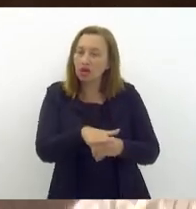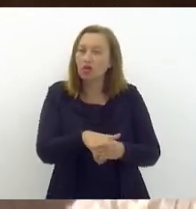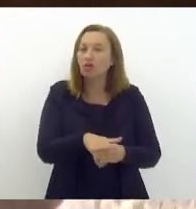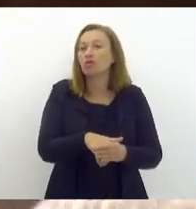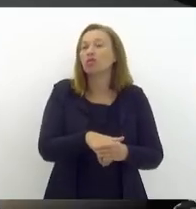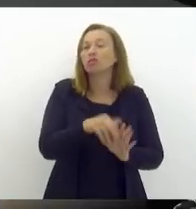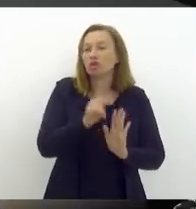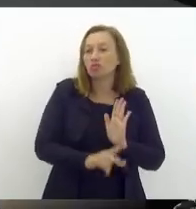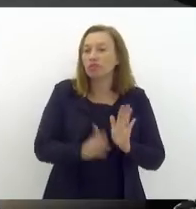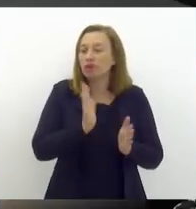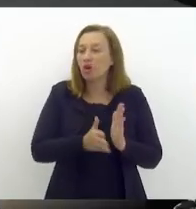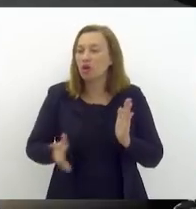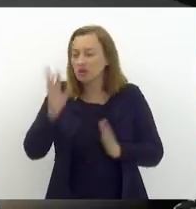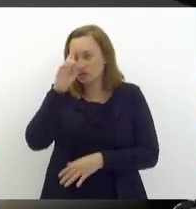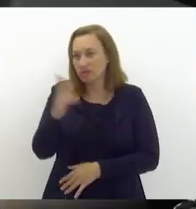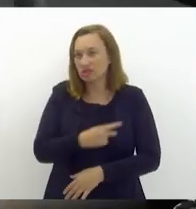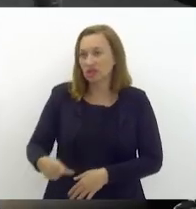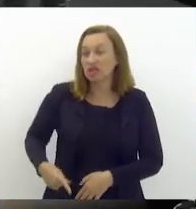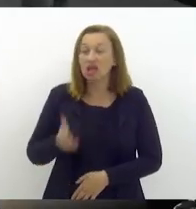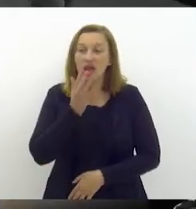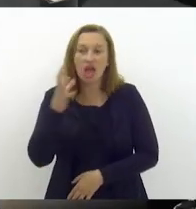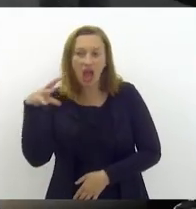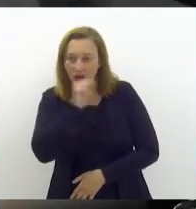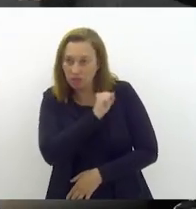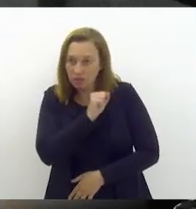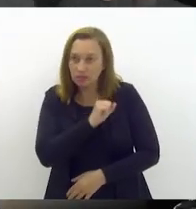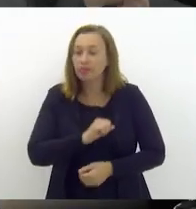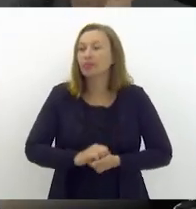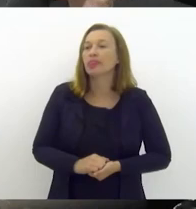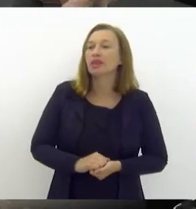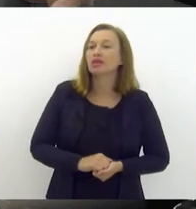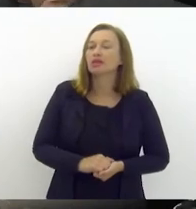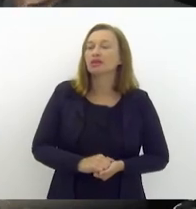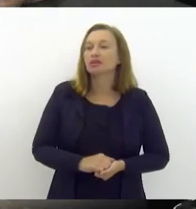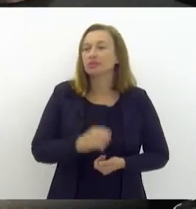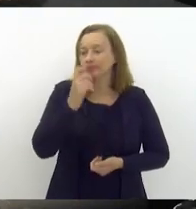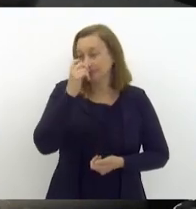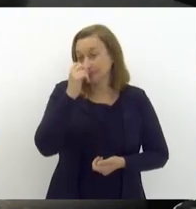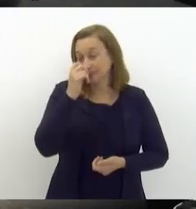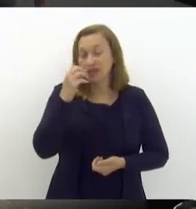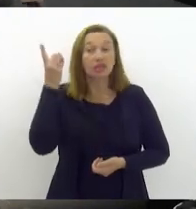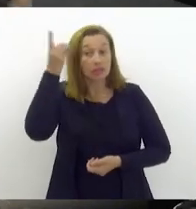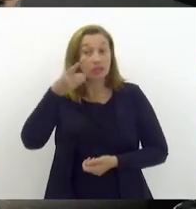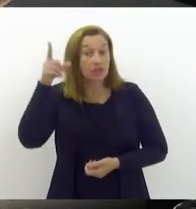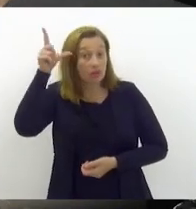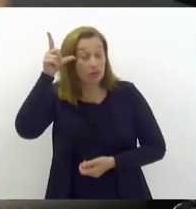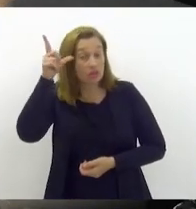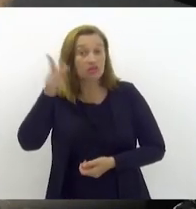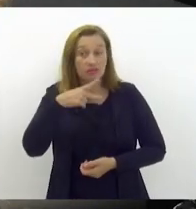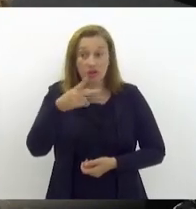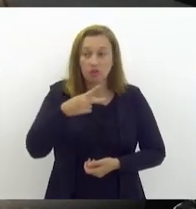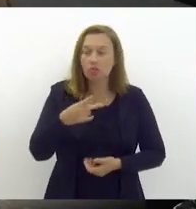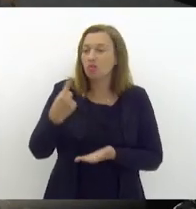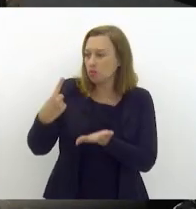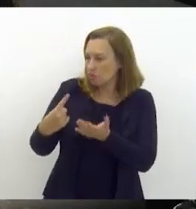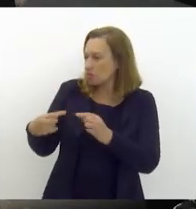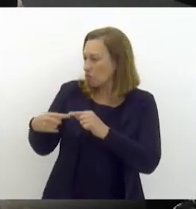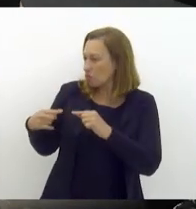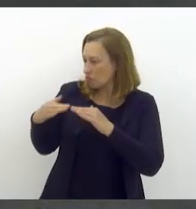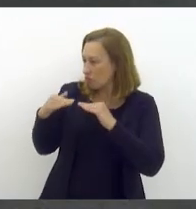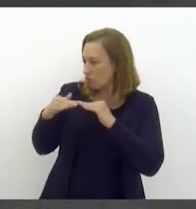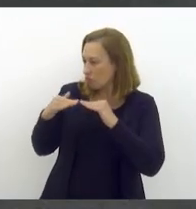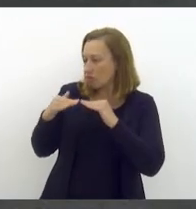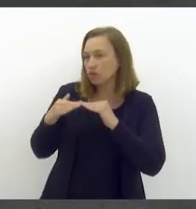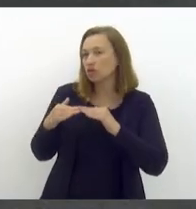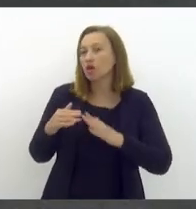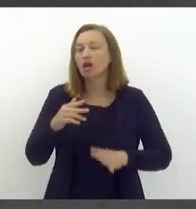ordem, presidente, é rápido, muito rápido. Sobre o que a deputada Lucinha falou, concordando, e